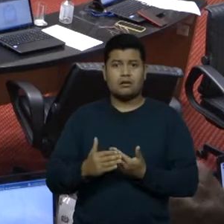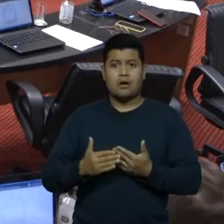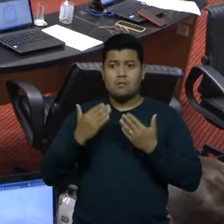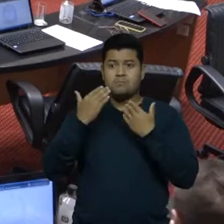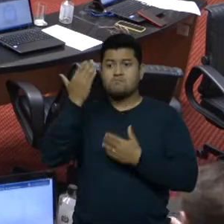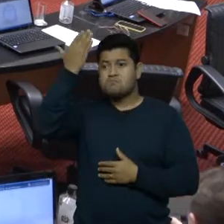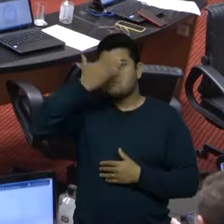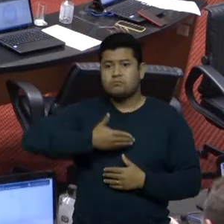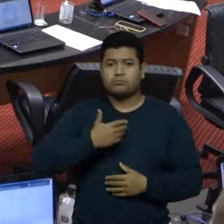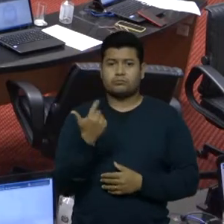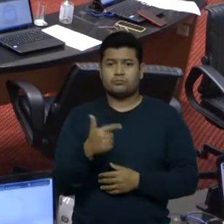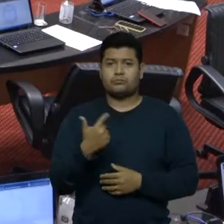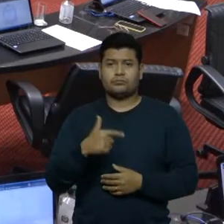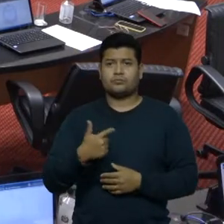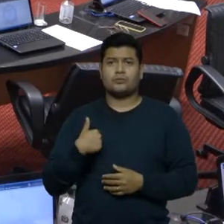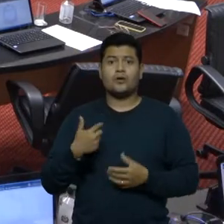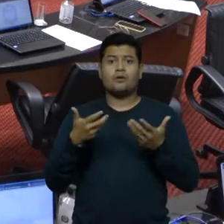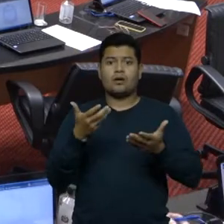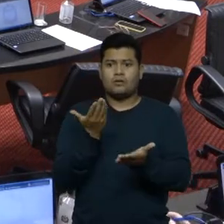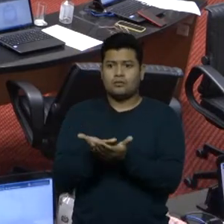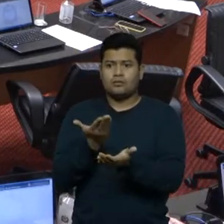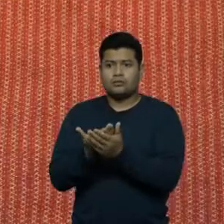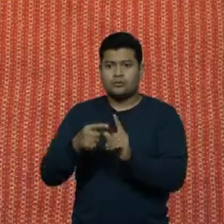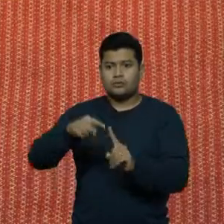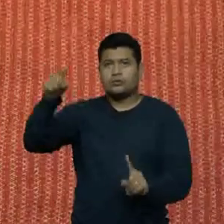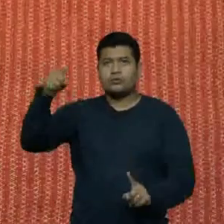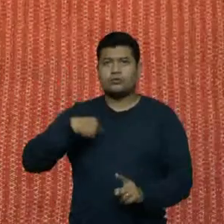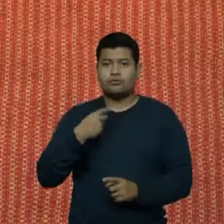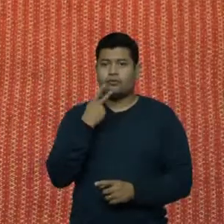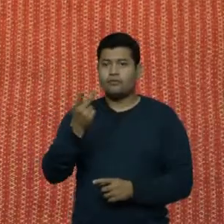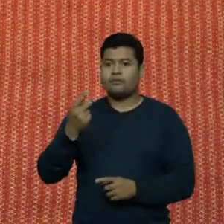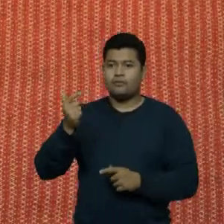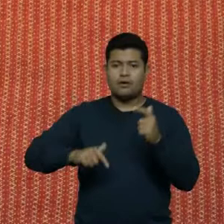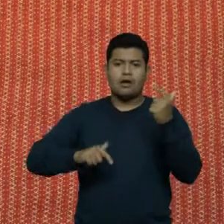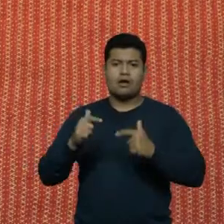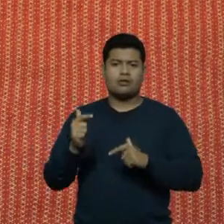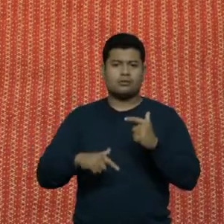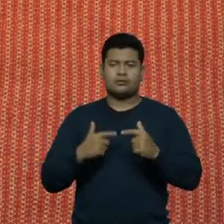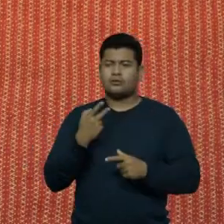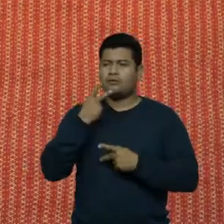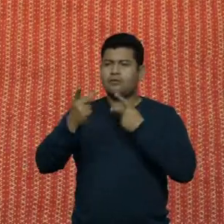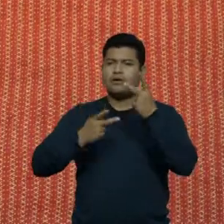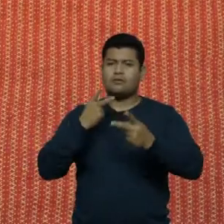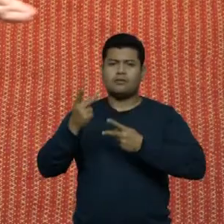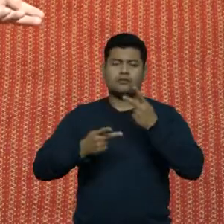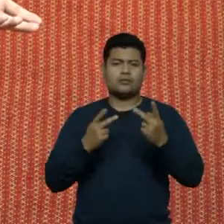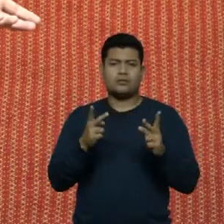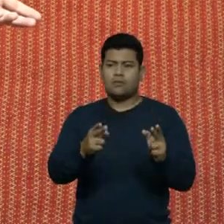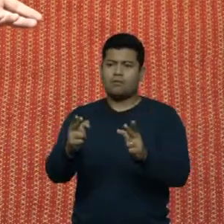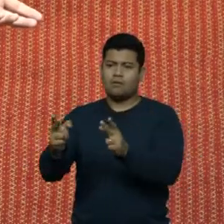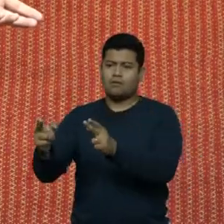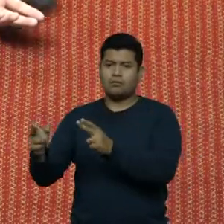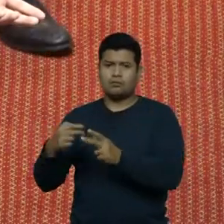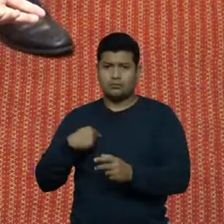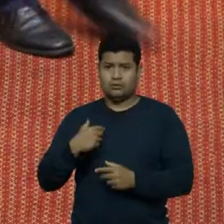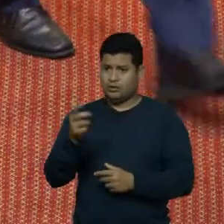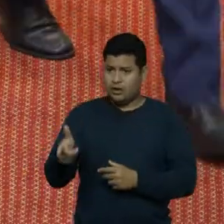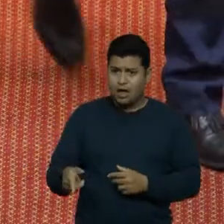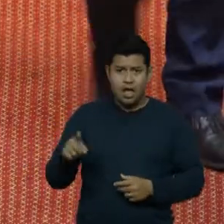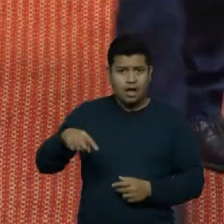isso ninguém mostra eu queria ver o estudo disso só se repete assim gente se só repetindo você quer coisa séria